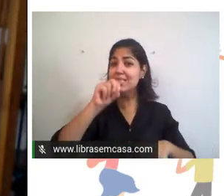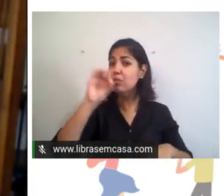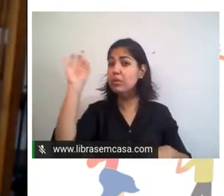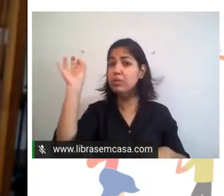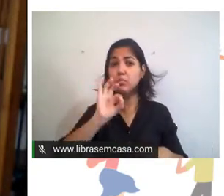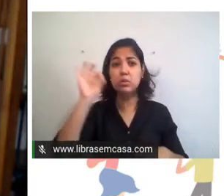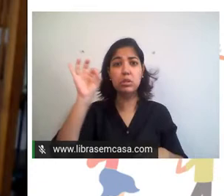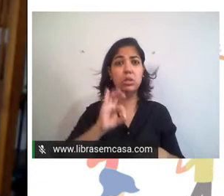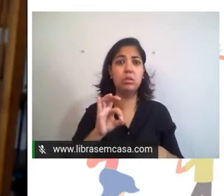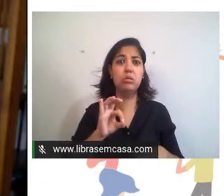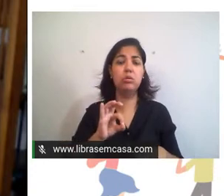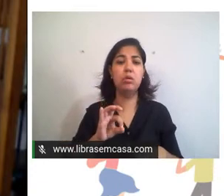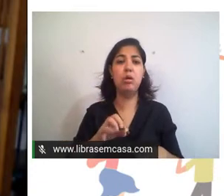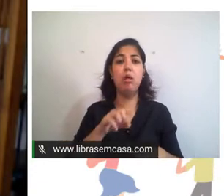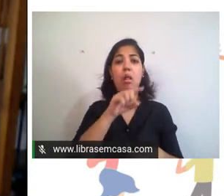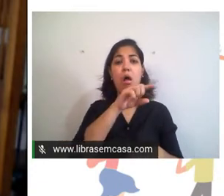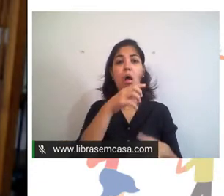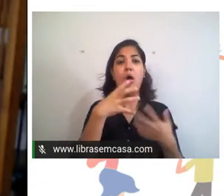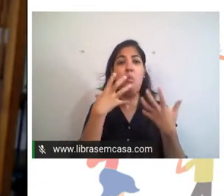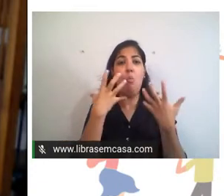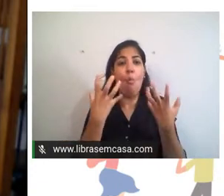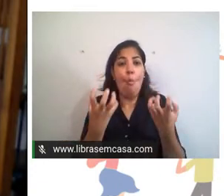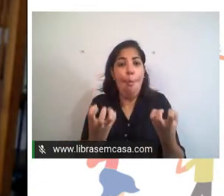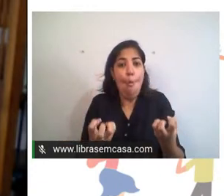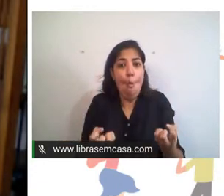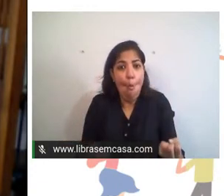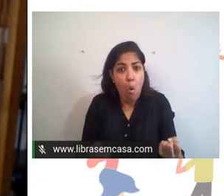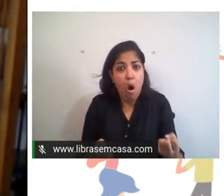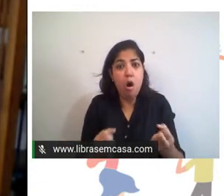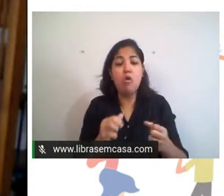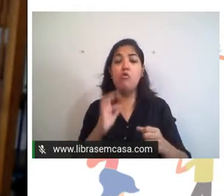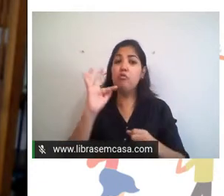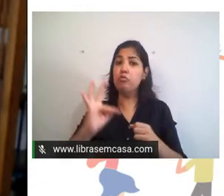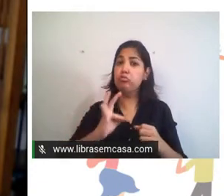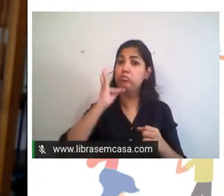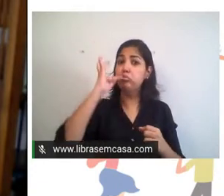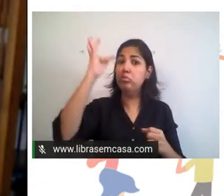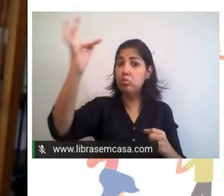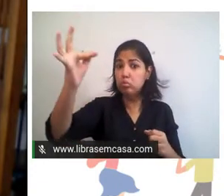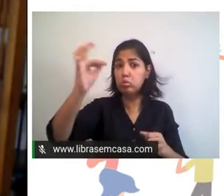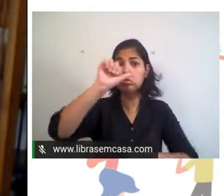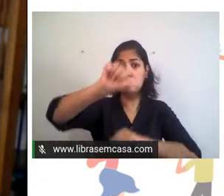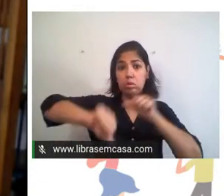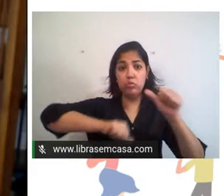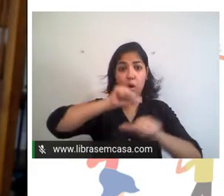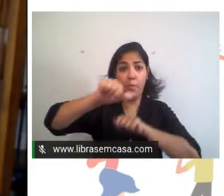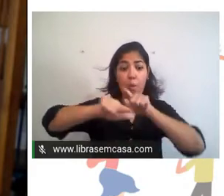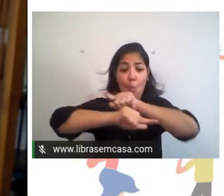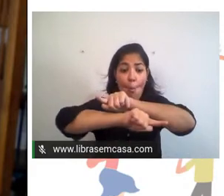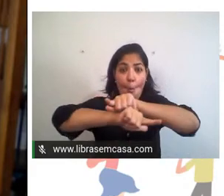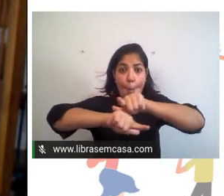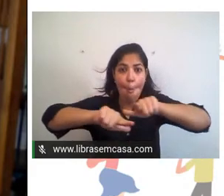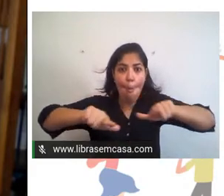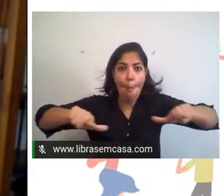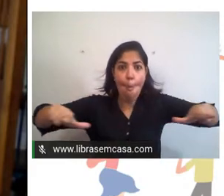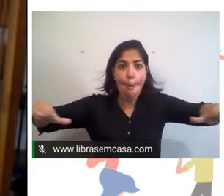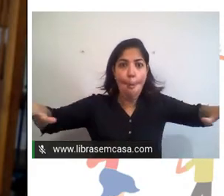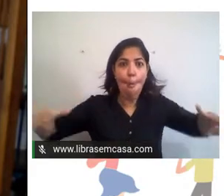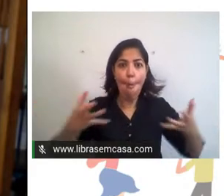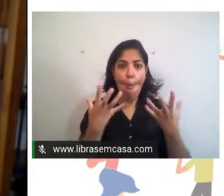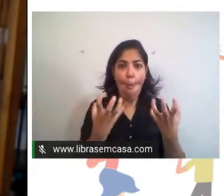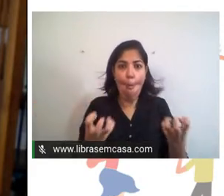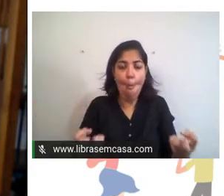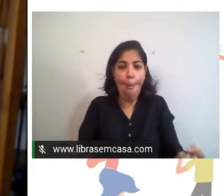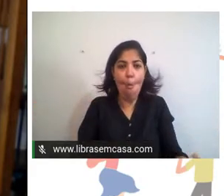semiárida vai se tornar uma região árida no futuro muito próximo. Nós não estamos falando desses cenários para o final do